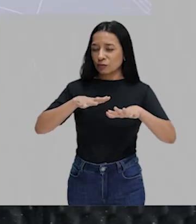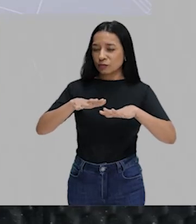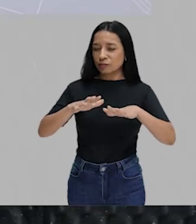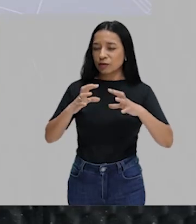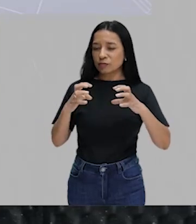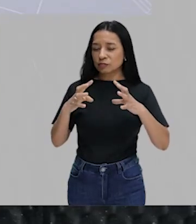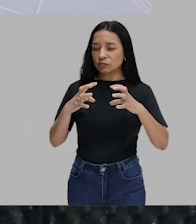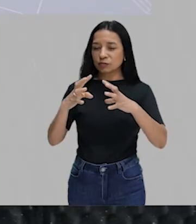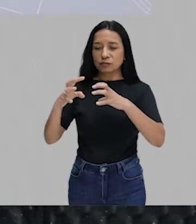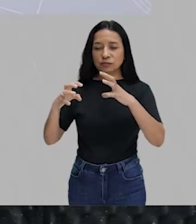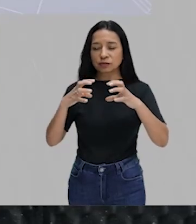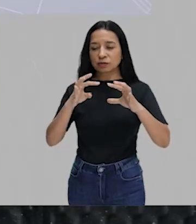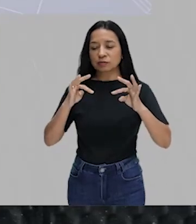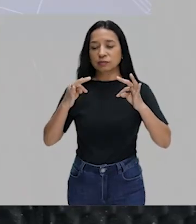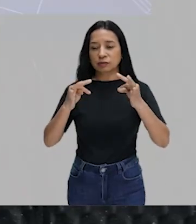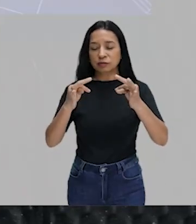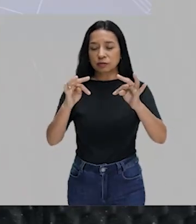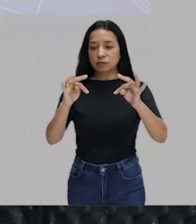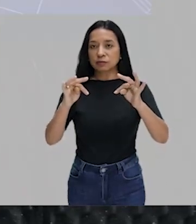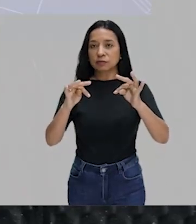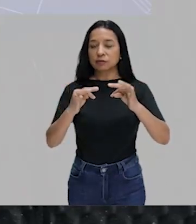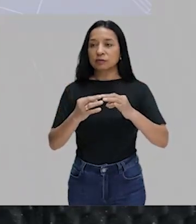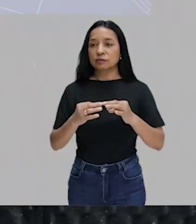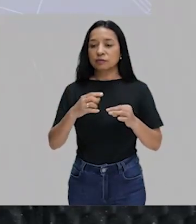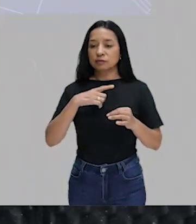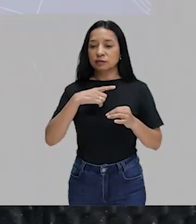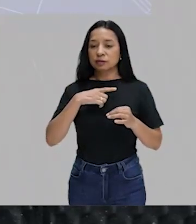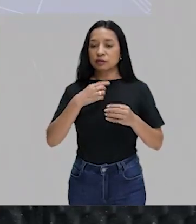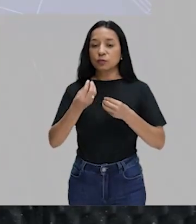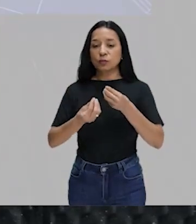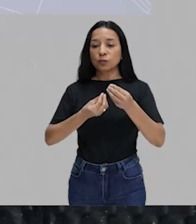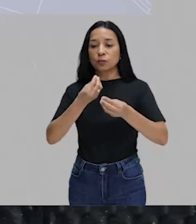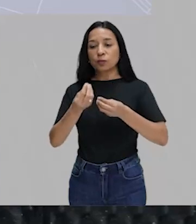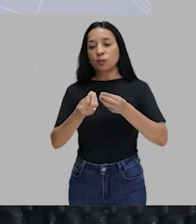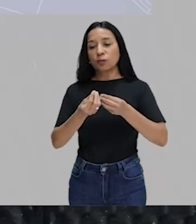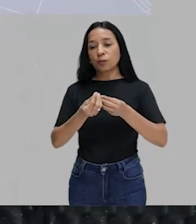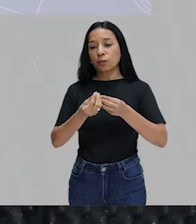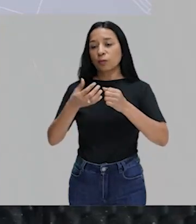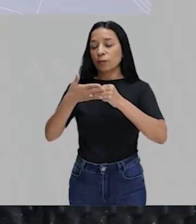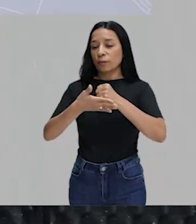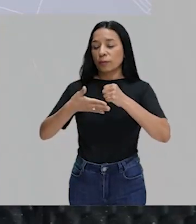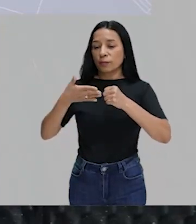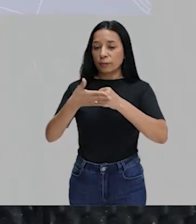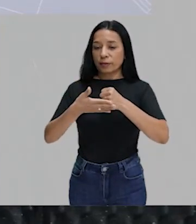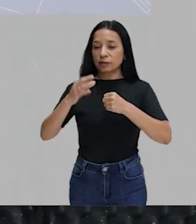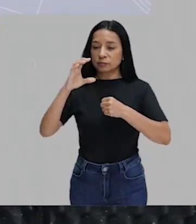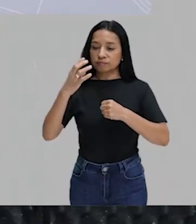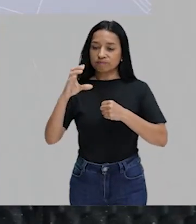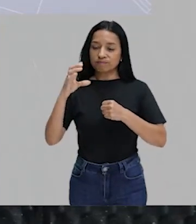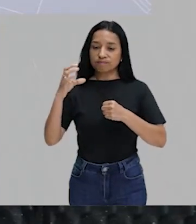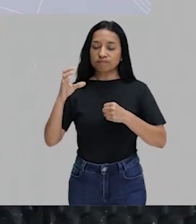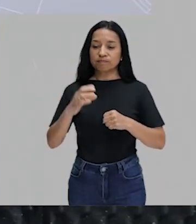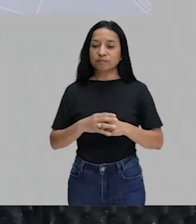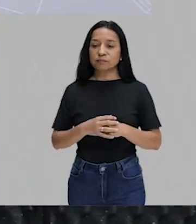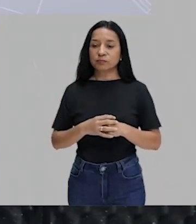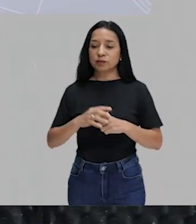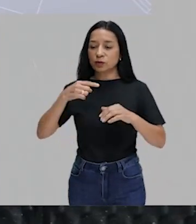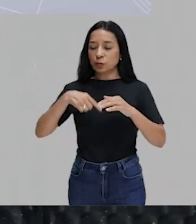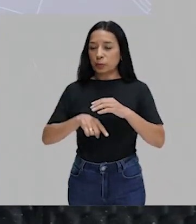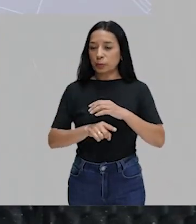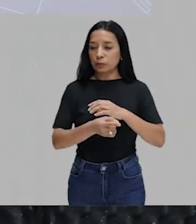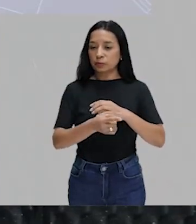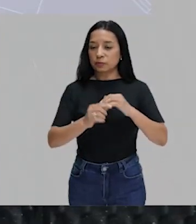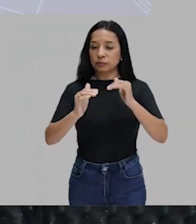dentro da tecnologia tinha como pano de fundo a ciência, né, se